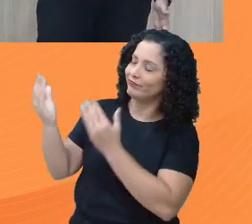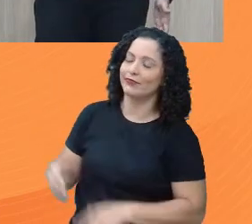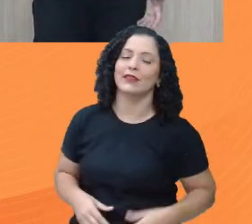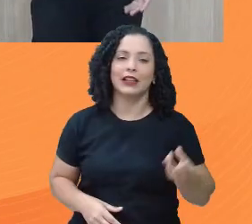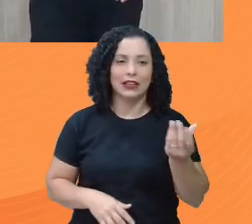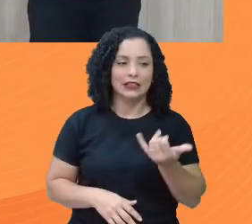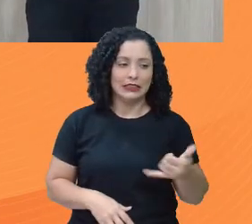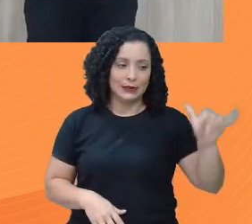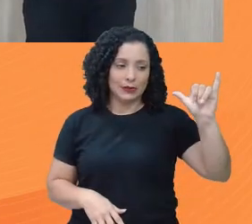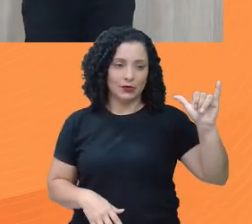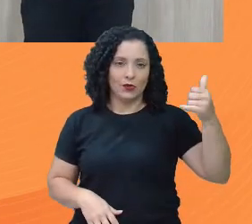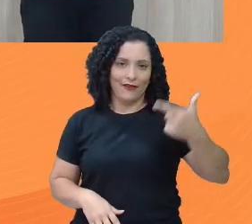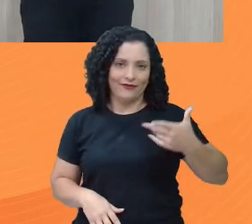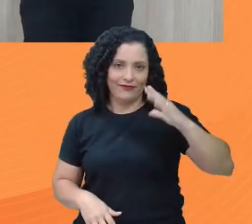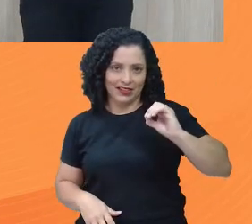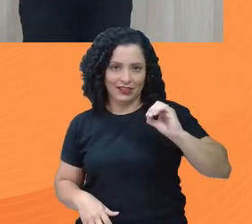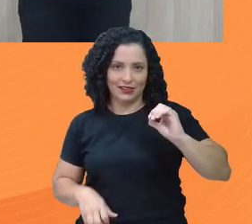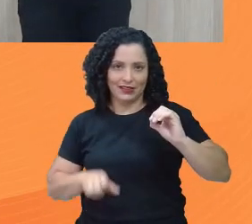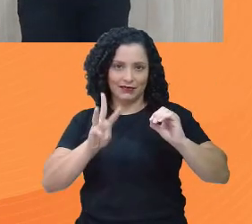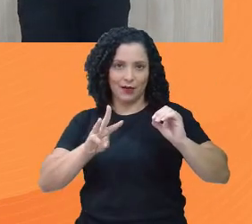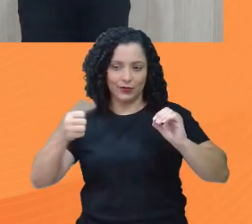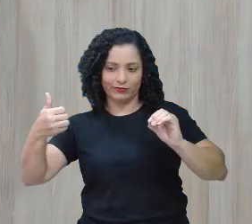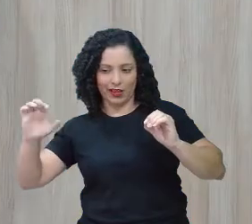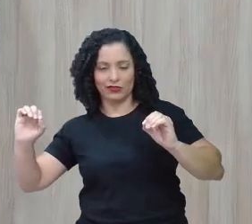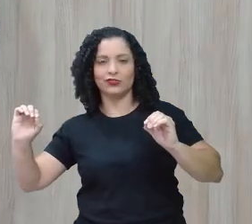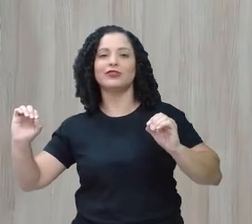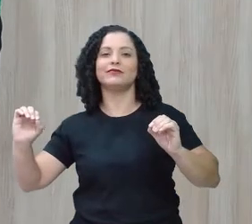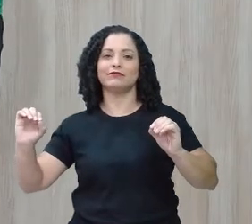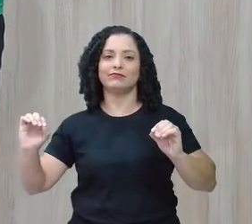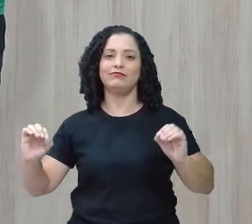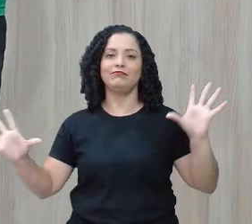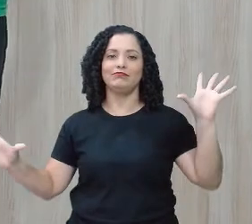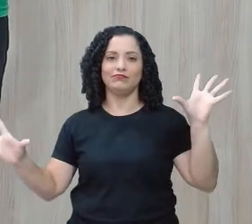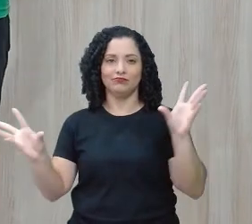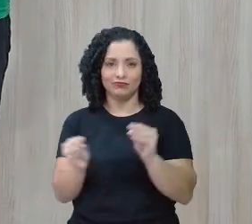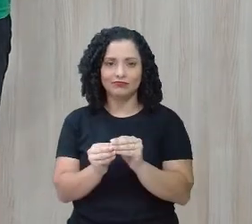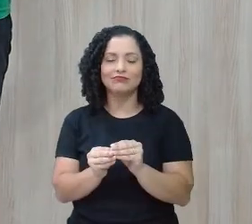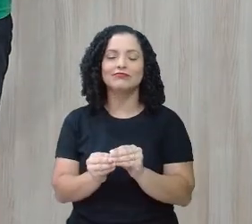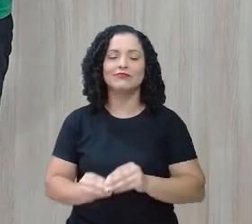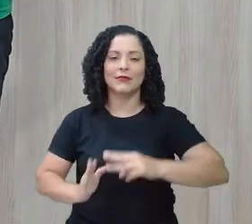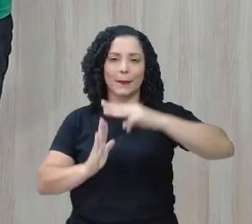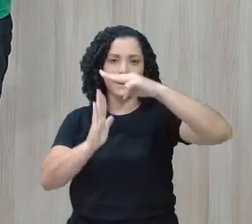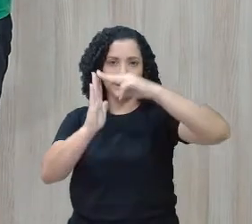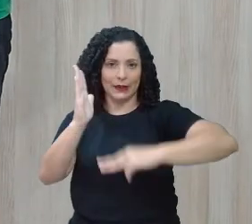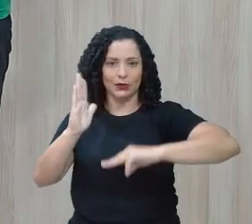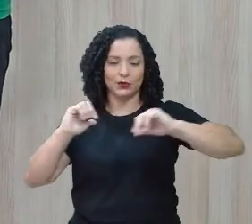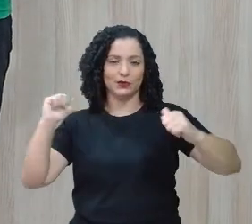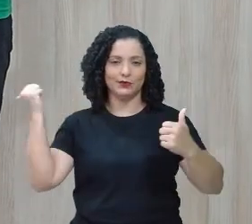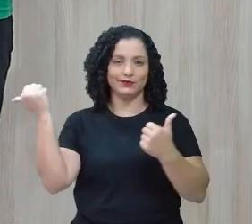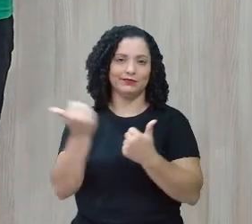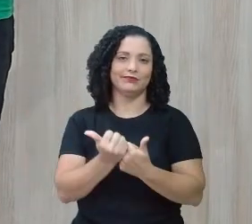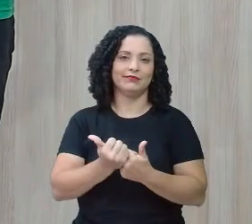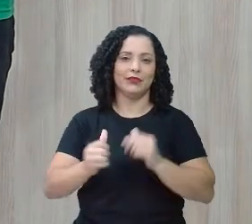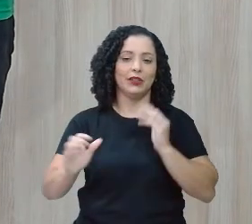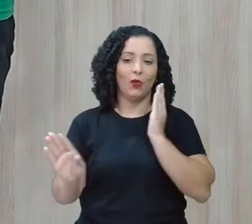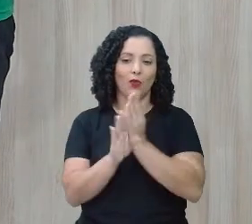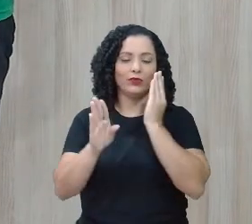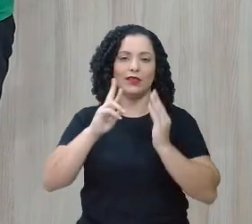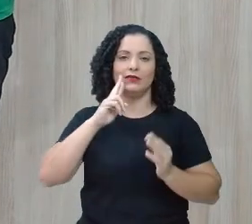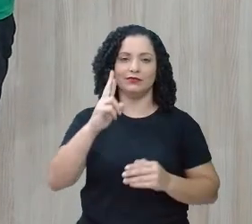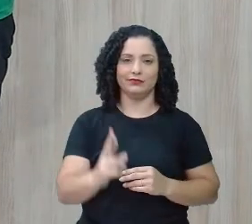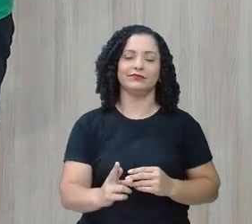e w é igual a 10. Então, resolvemos aí o sistema pelo método da substituição. Tá